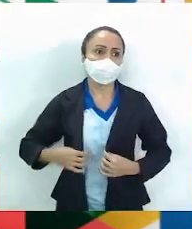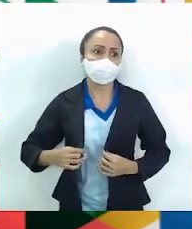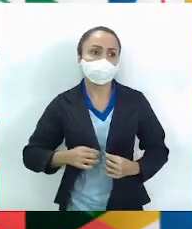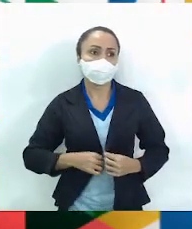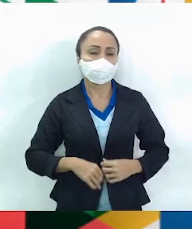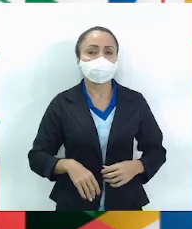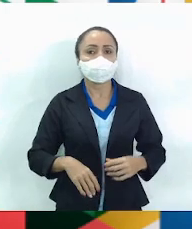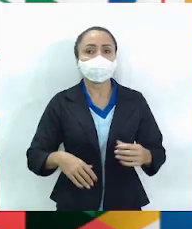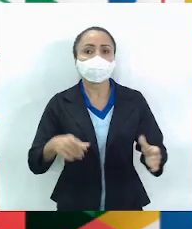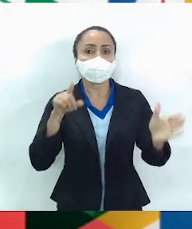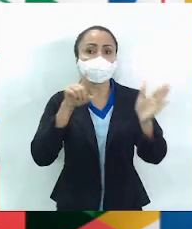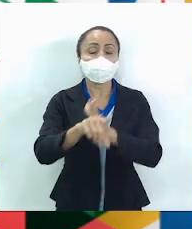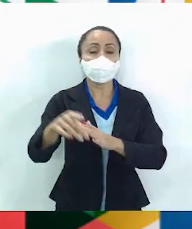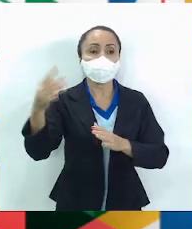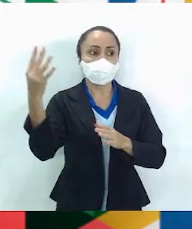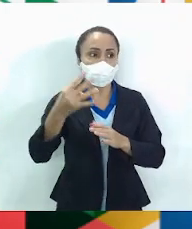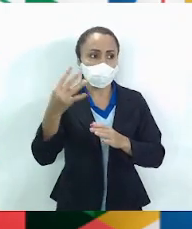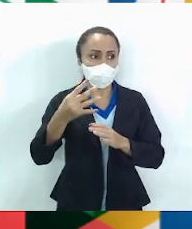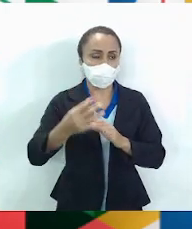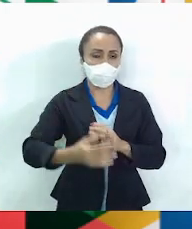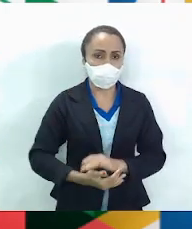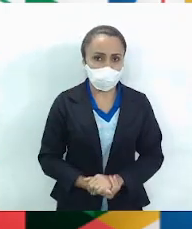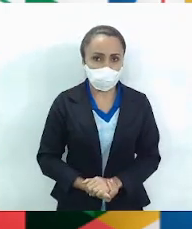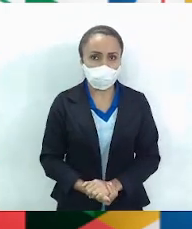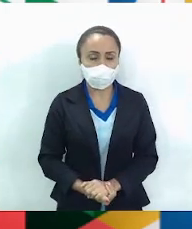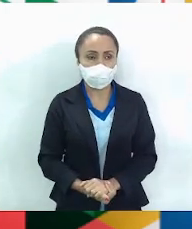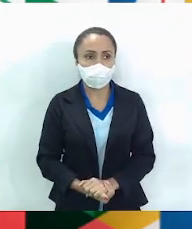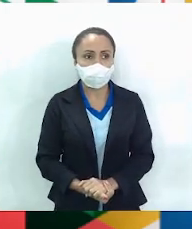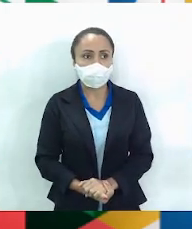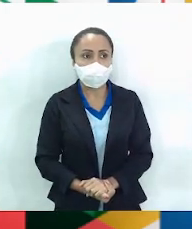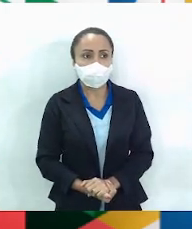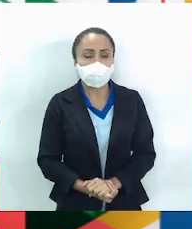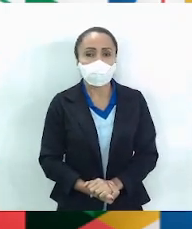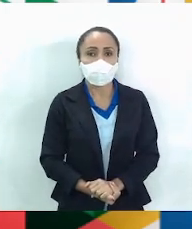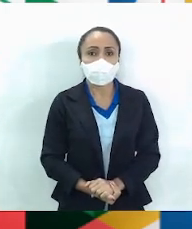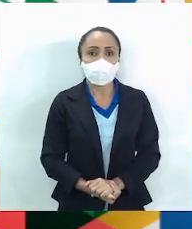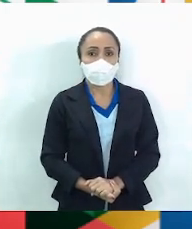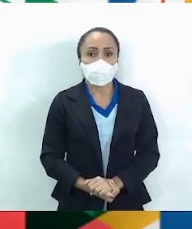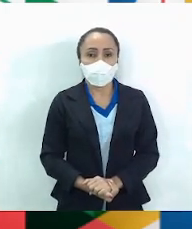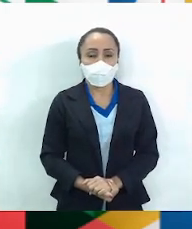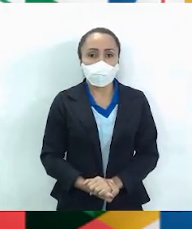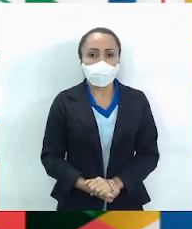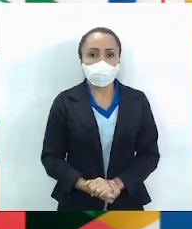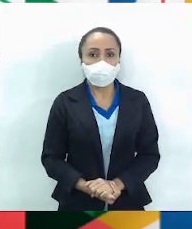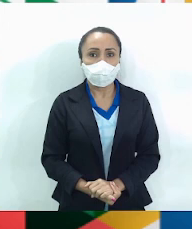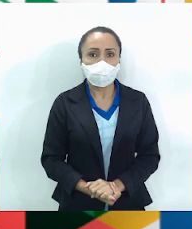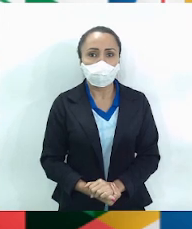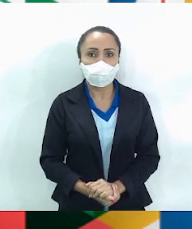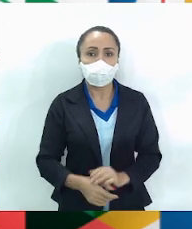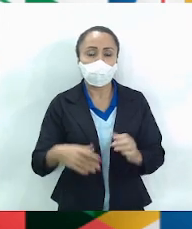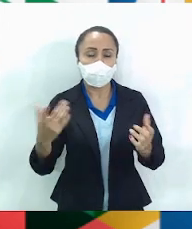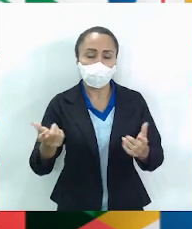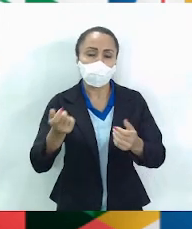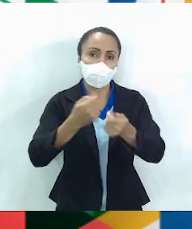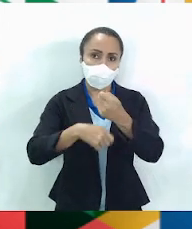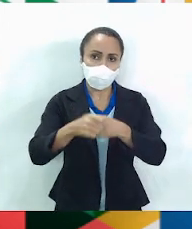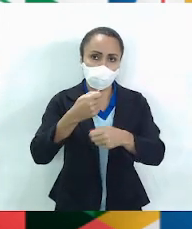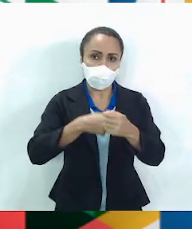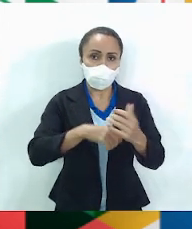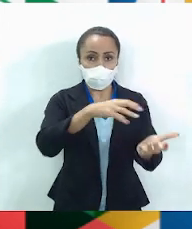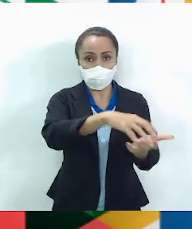Questão 4. Então a gente vai sair agora dessas questões de terrorismo e vai agora para as questões dos polos econômicos, dos